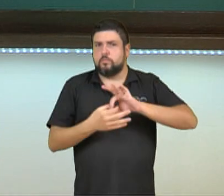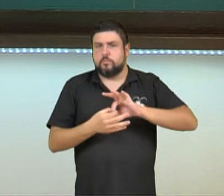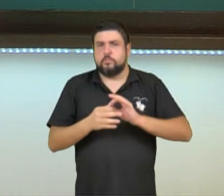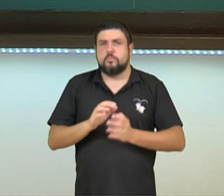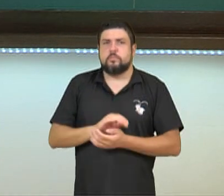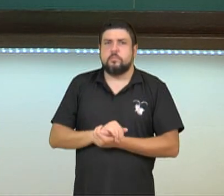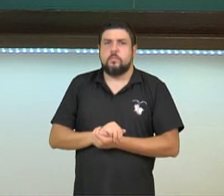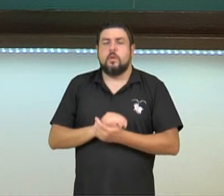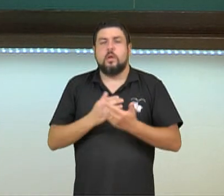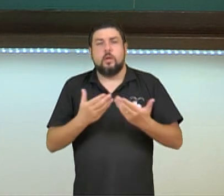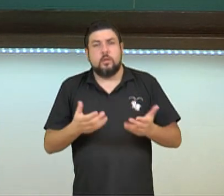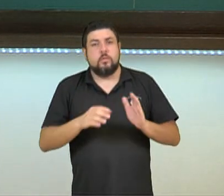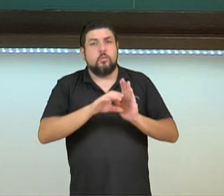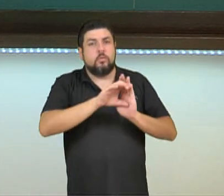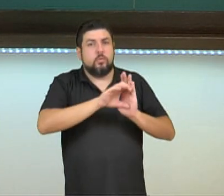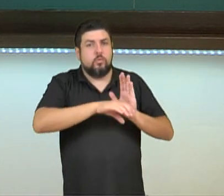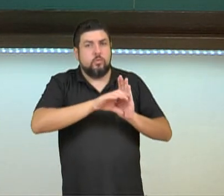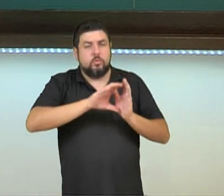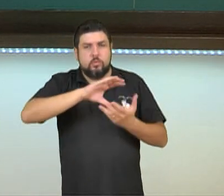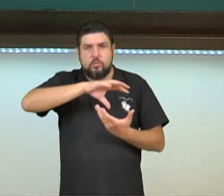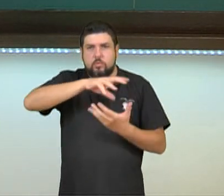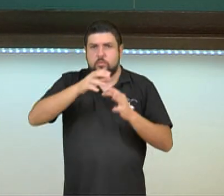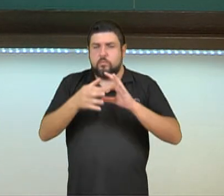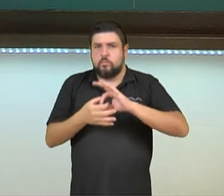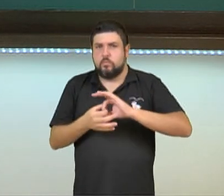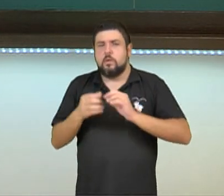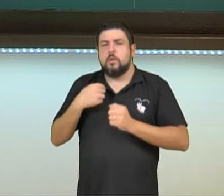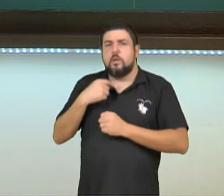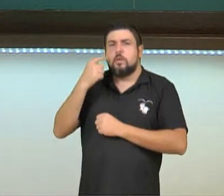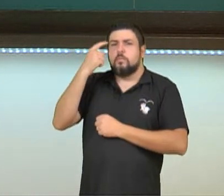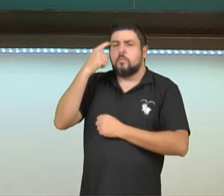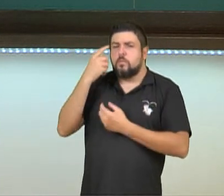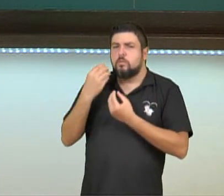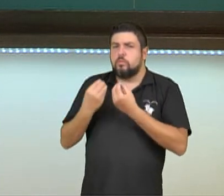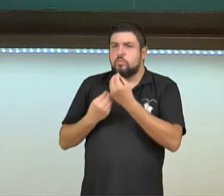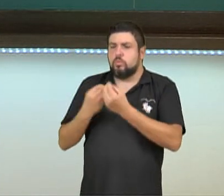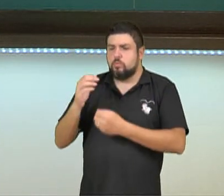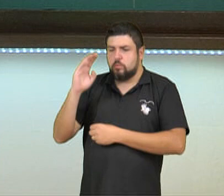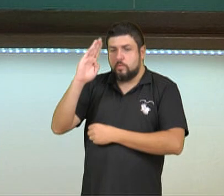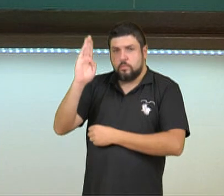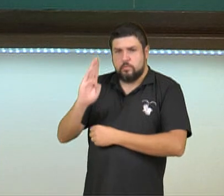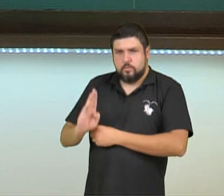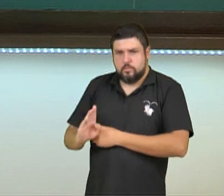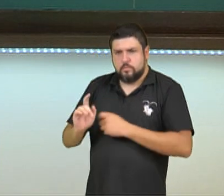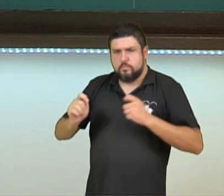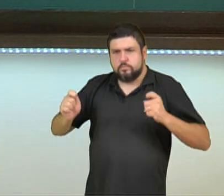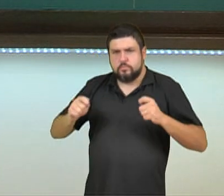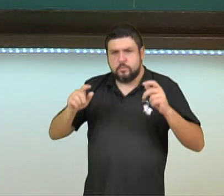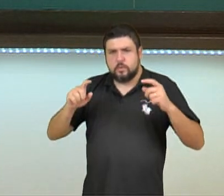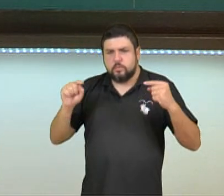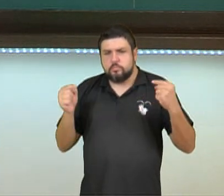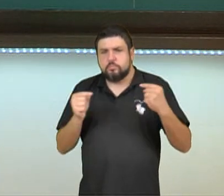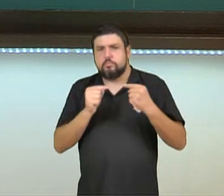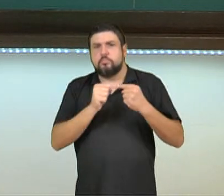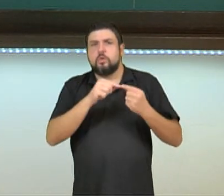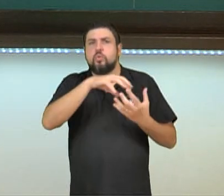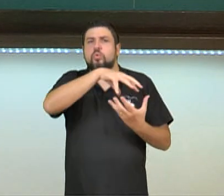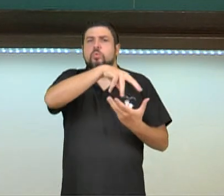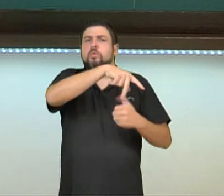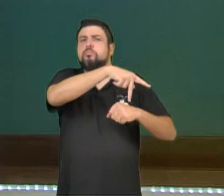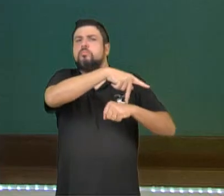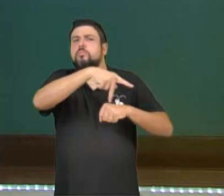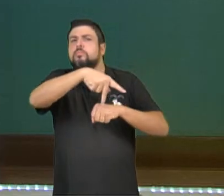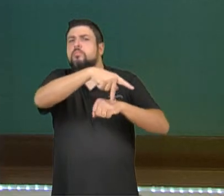resgatar esse conceito de globalização e pensar em como o Brasil se conecta nessa aldeia global. Dentro desse aspecto